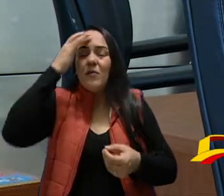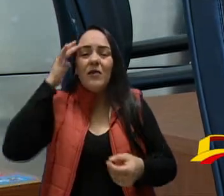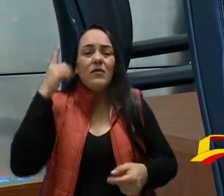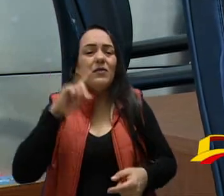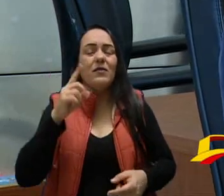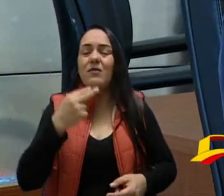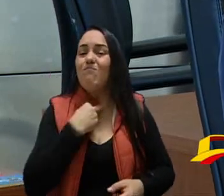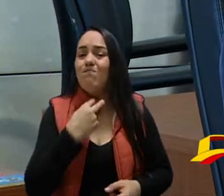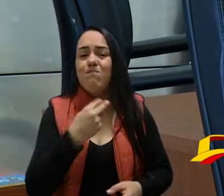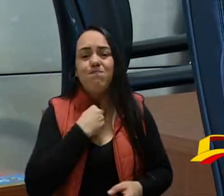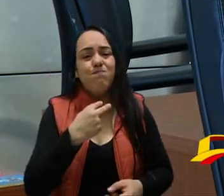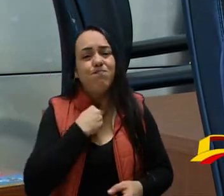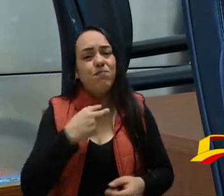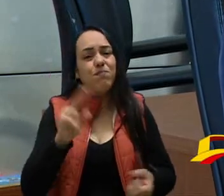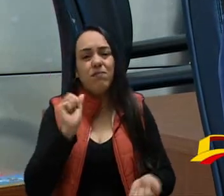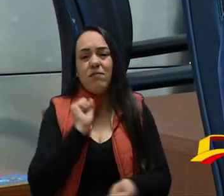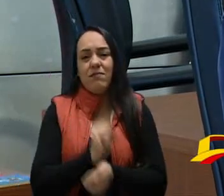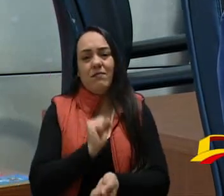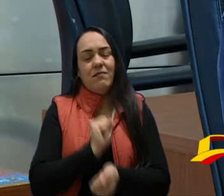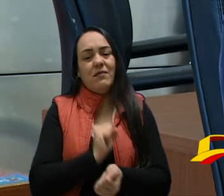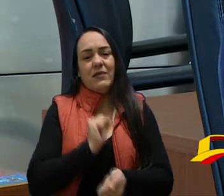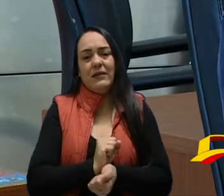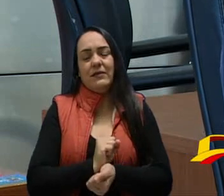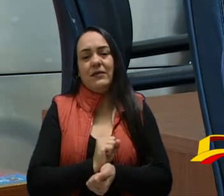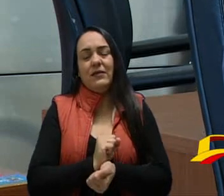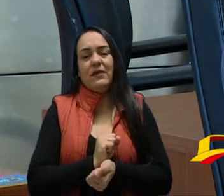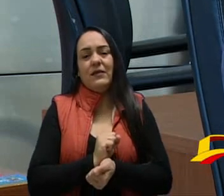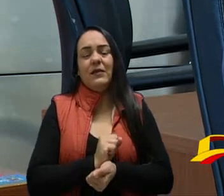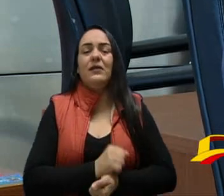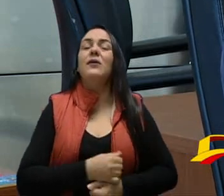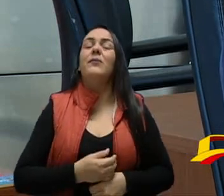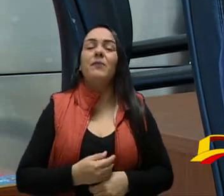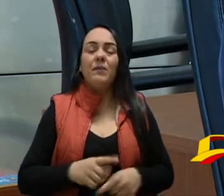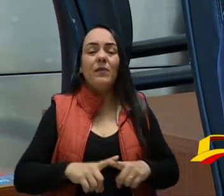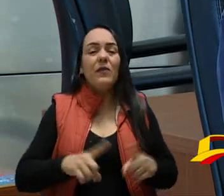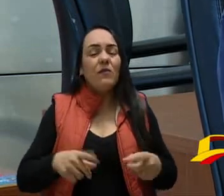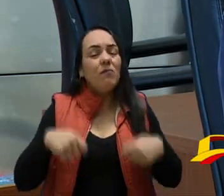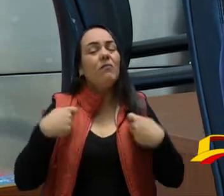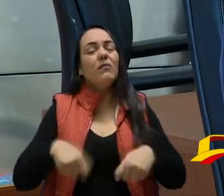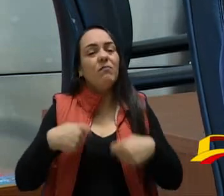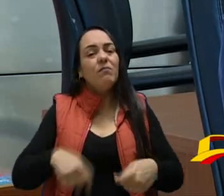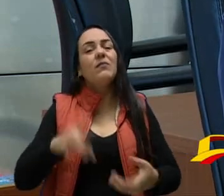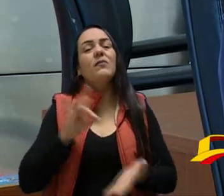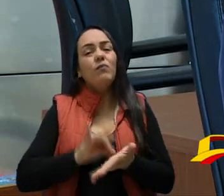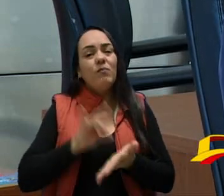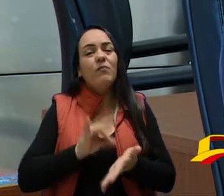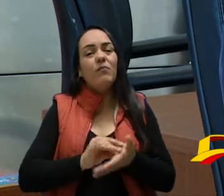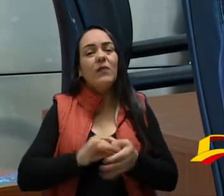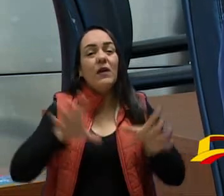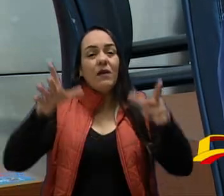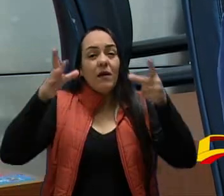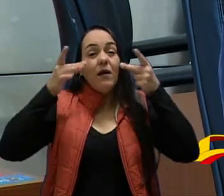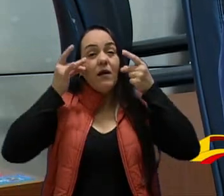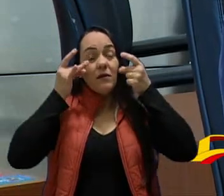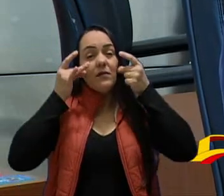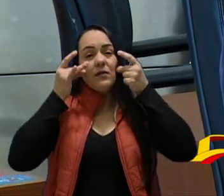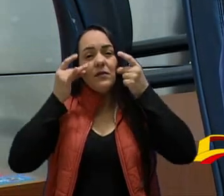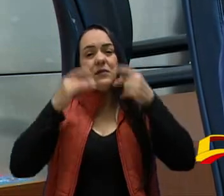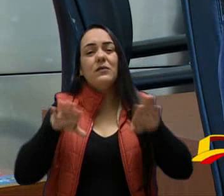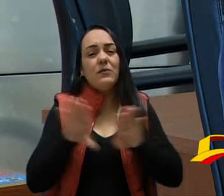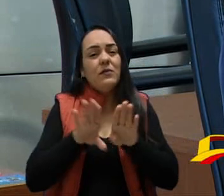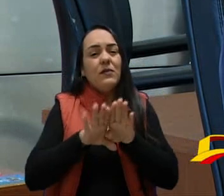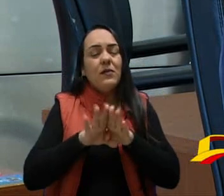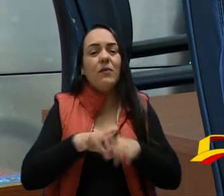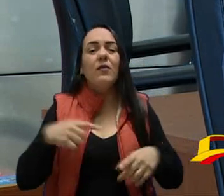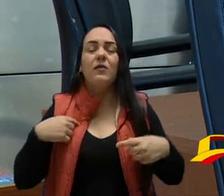esperar das pessoas que não podem esperar comorbidades que não pode esperar eu pediria realmente atenção de vocês eu sei que nós temos